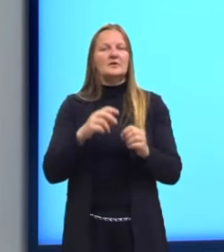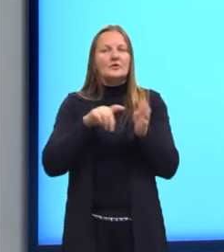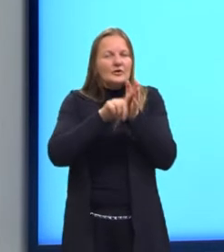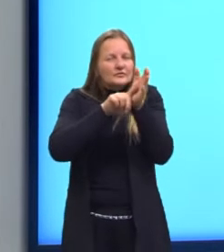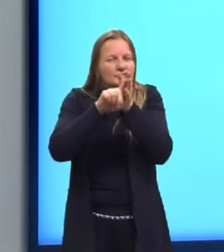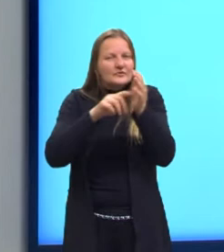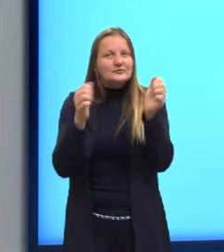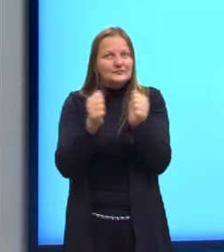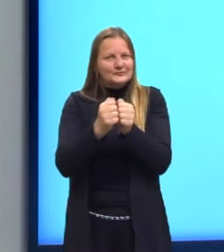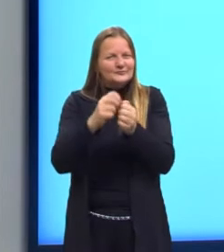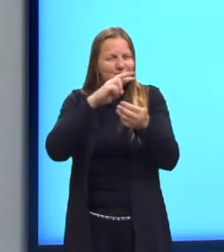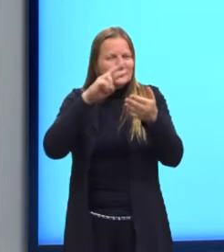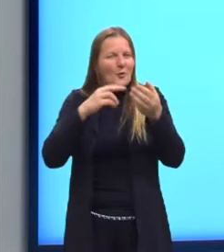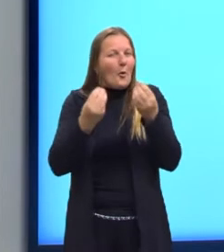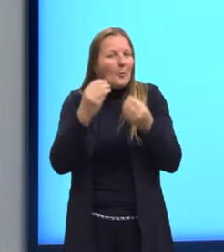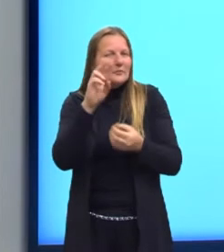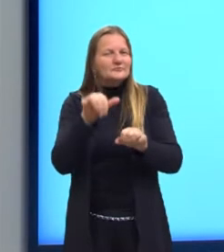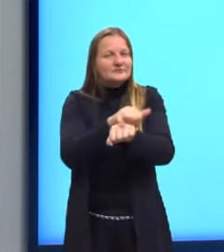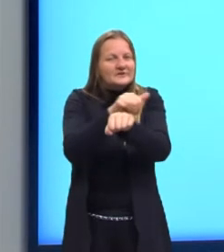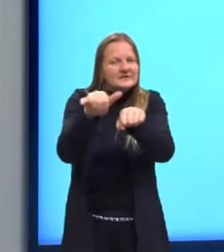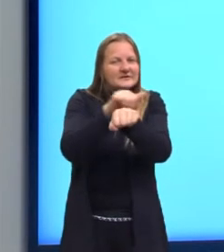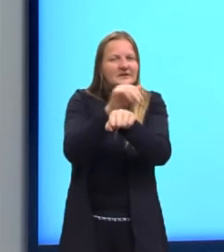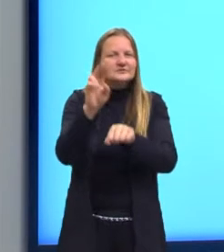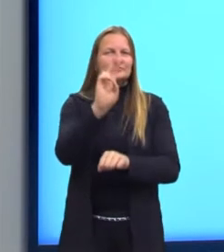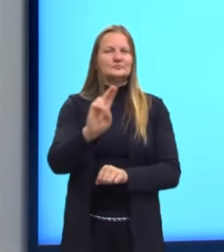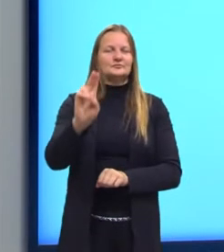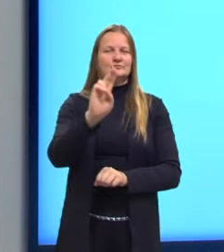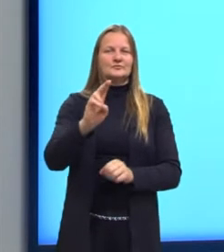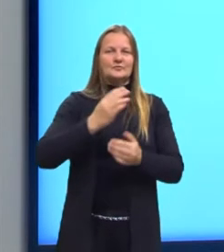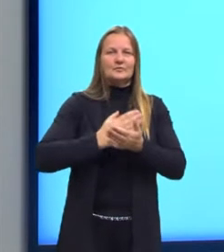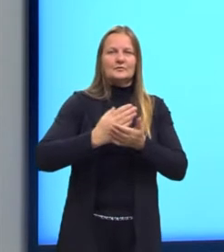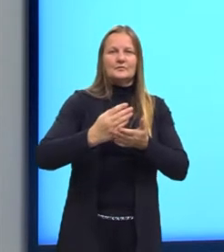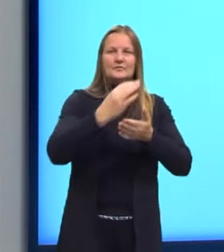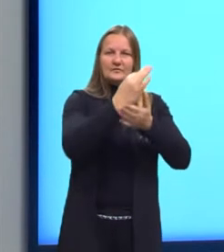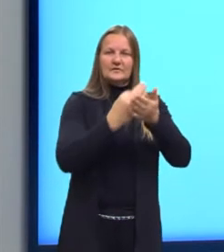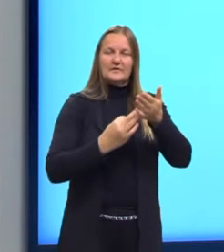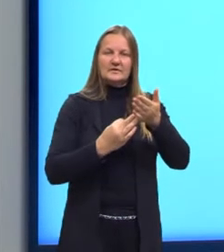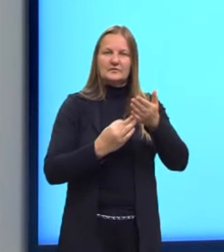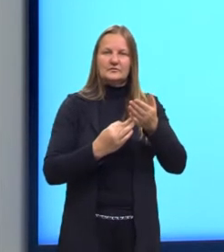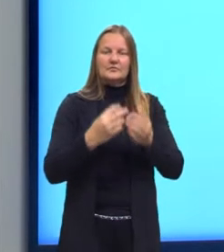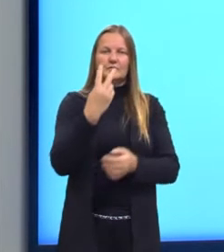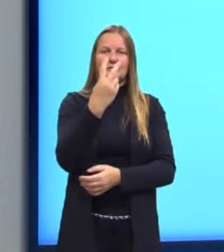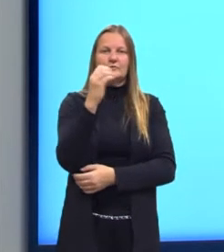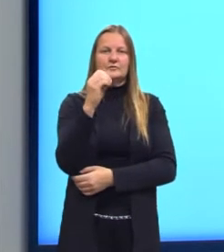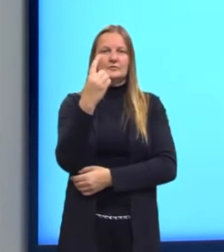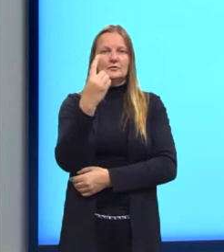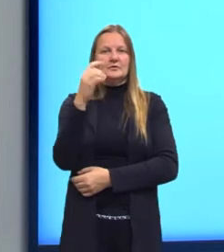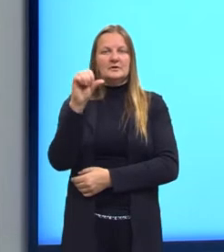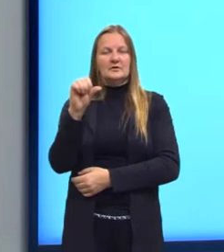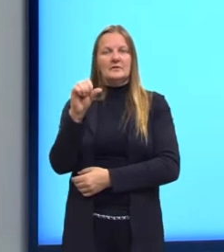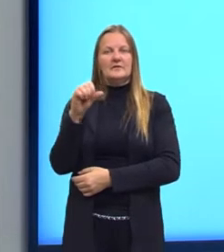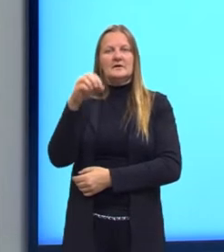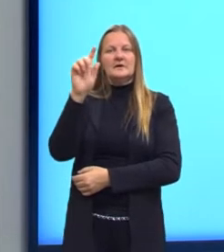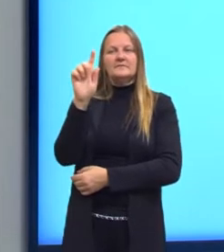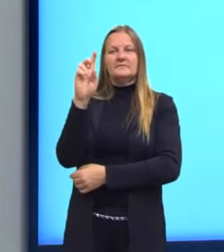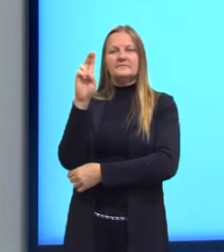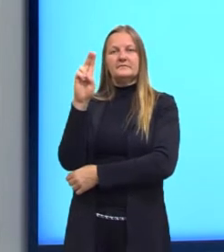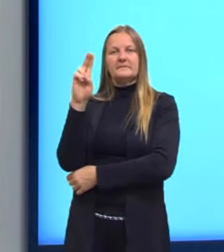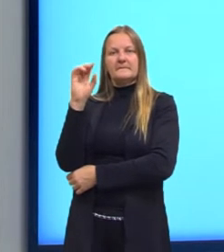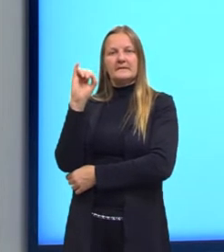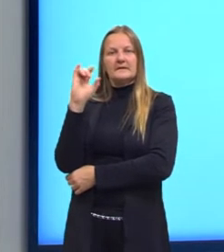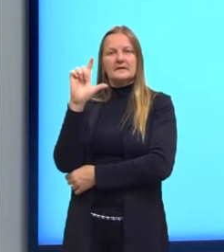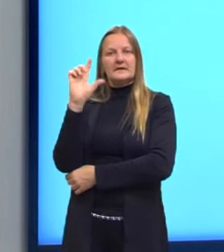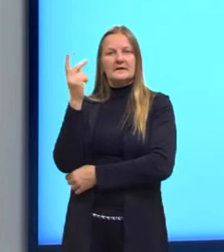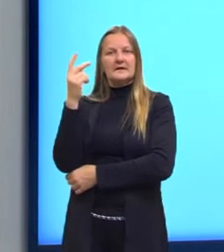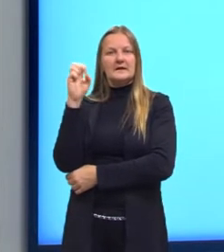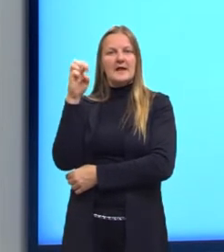analisar como foi usado a partir do texto da redação de 2019 do Guilherme Mendes Vaz essa redação é uma